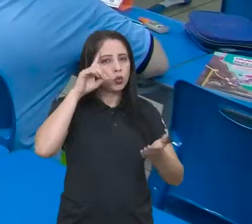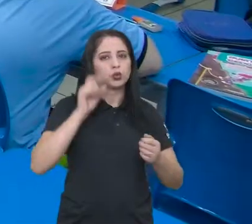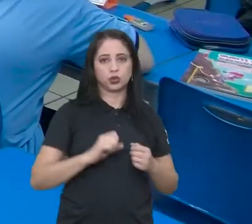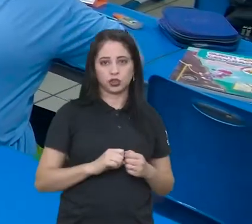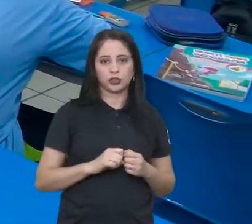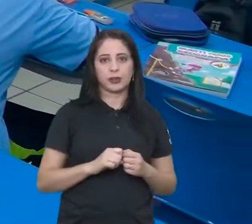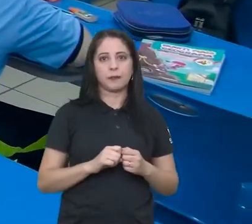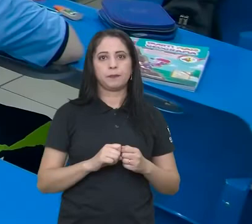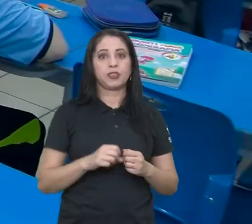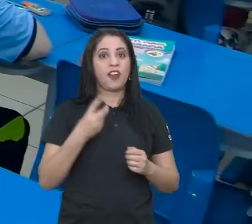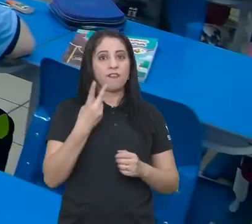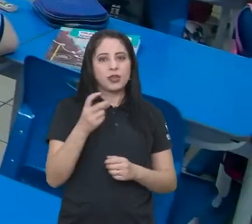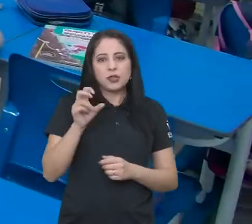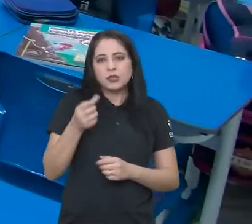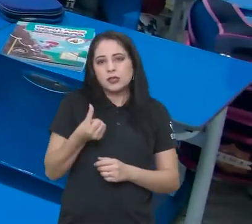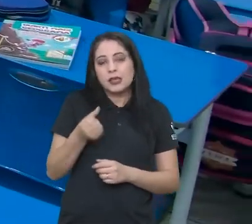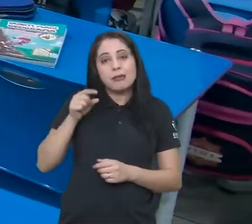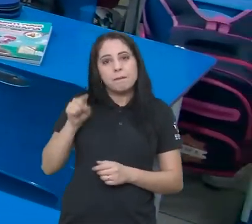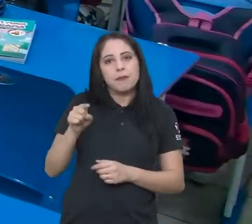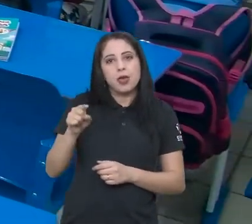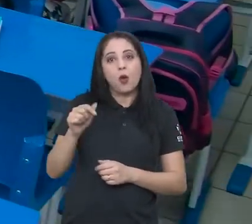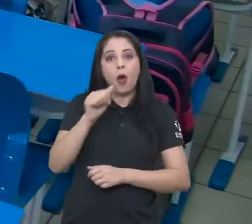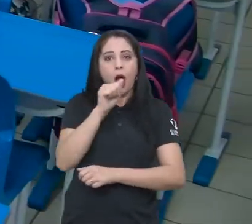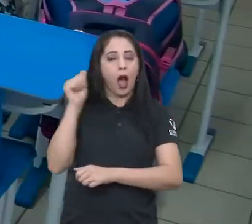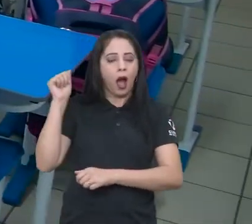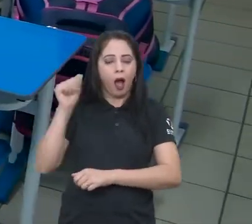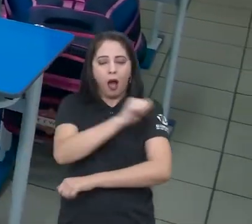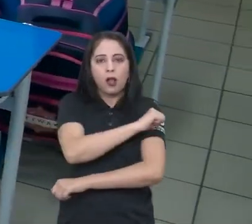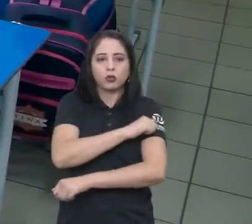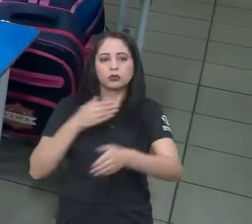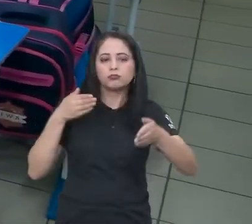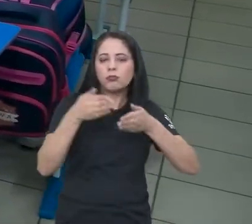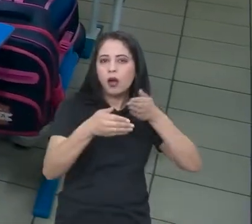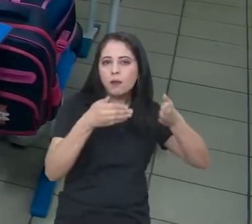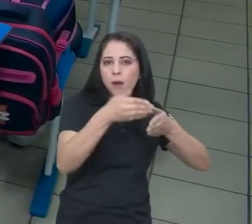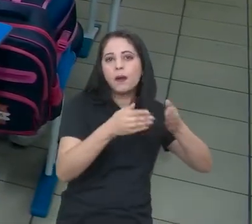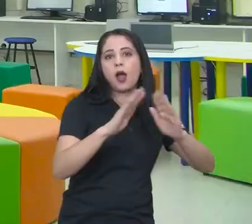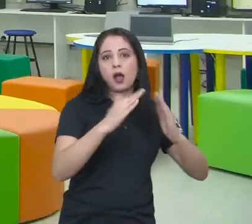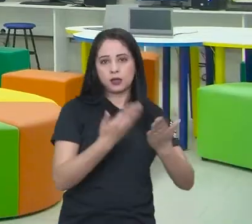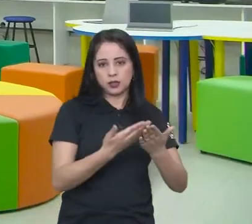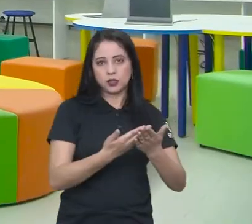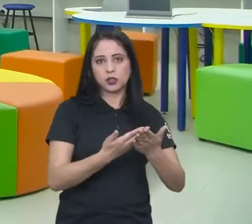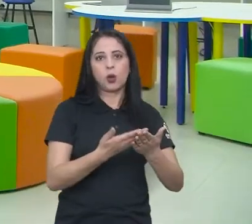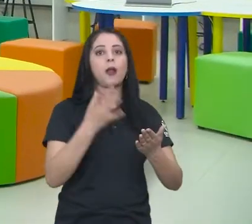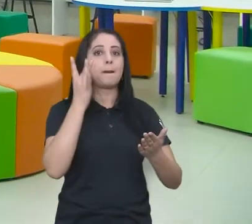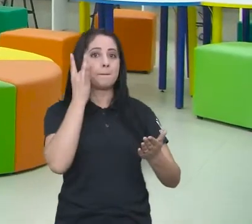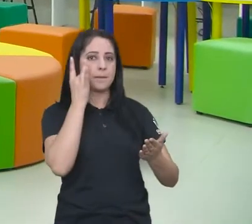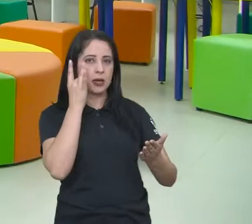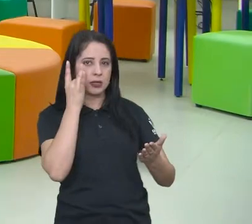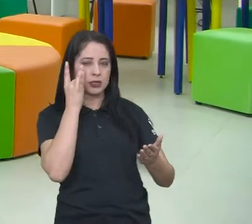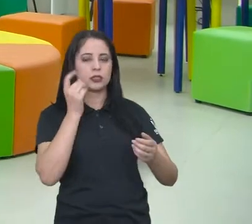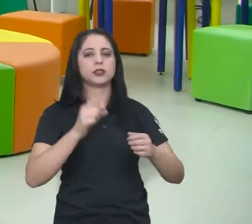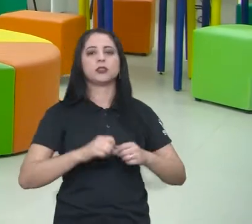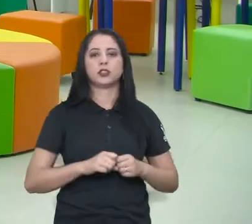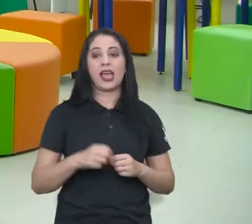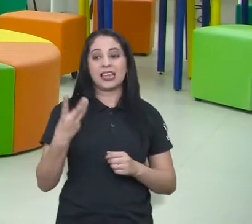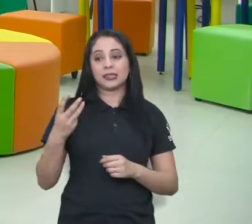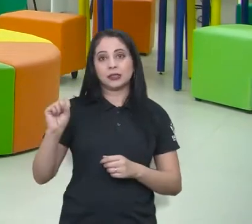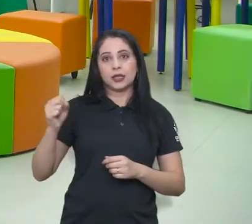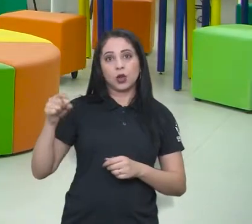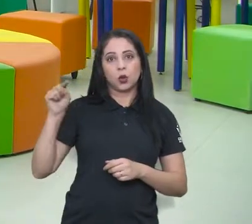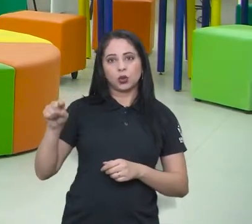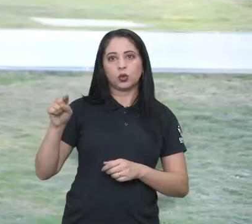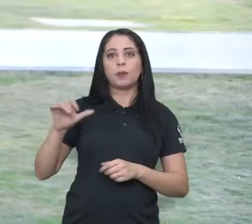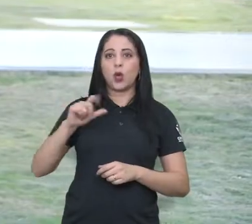todo, mais de 26 mil alunos frequentam atividades complementares presenciais e 38 mil participam de